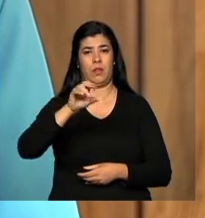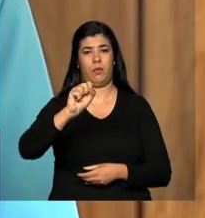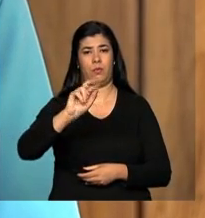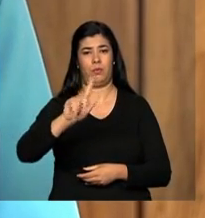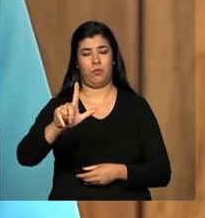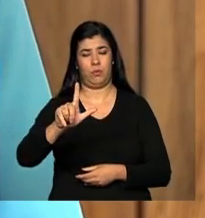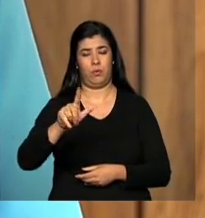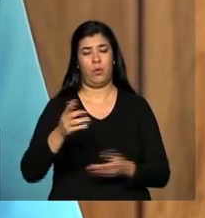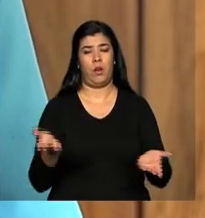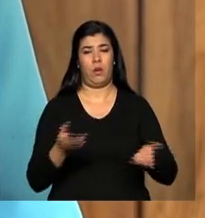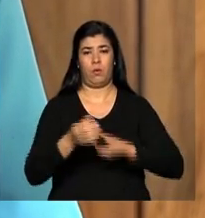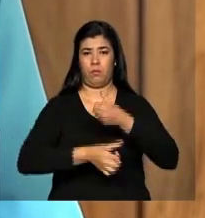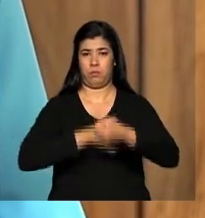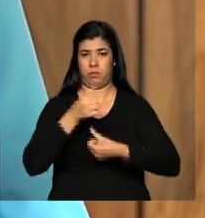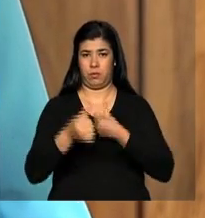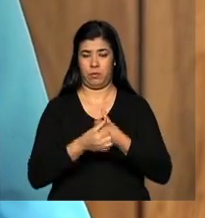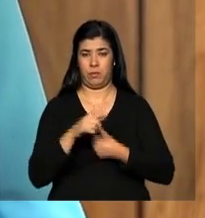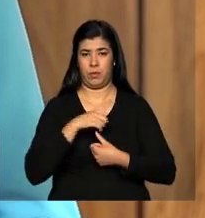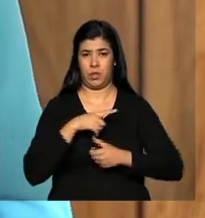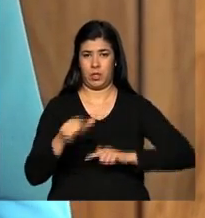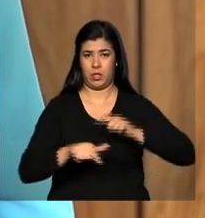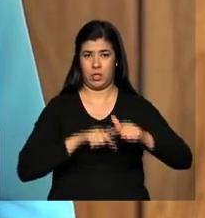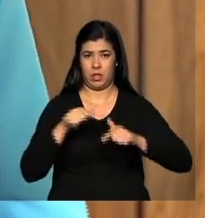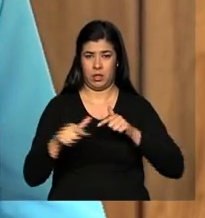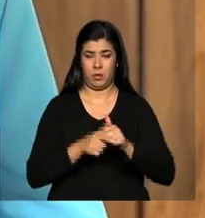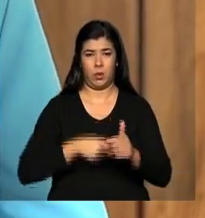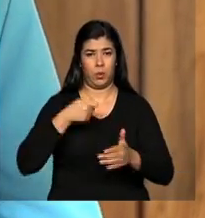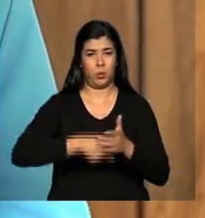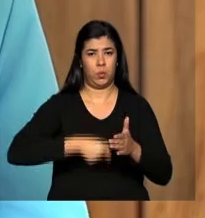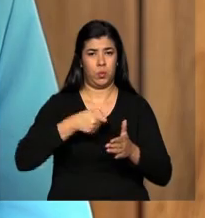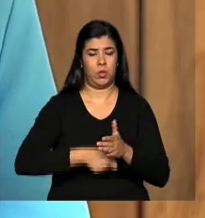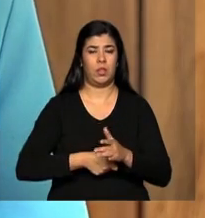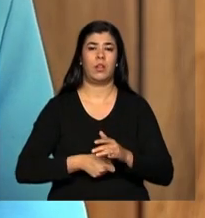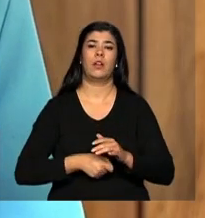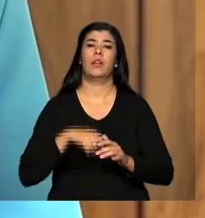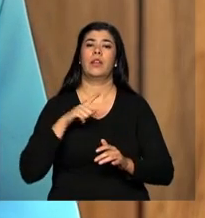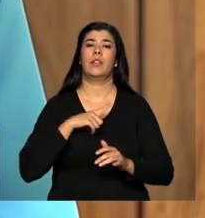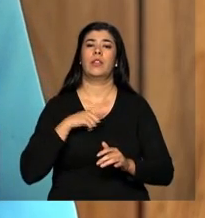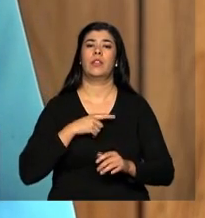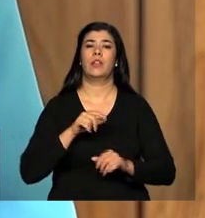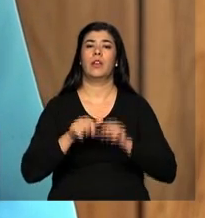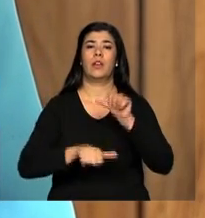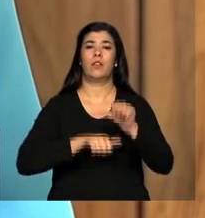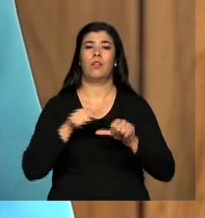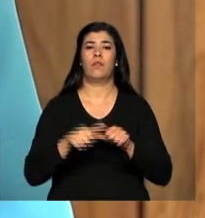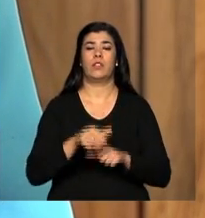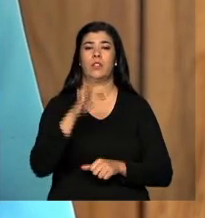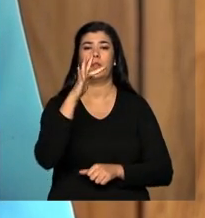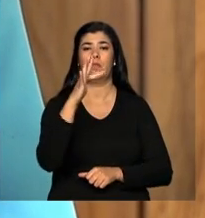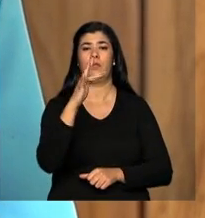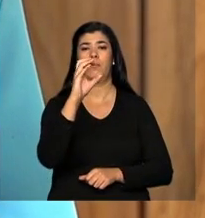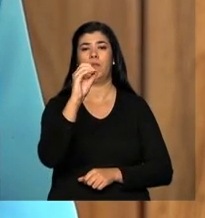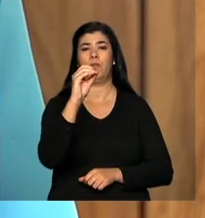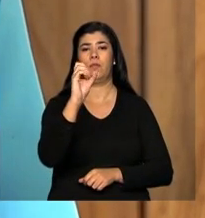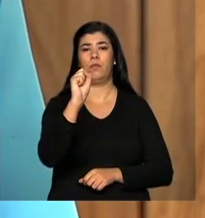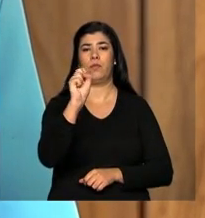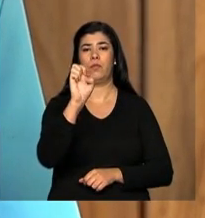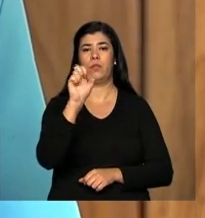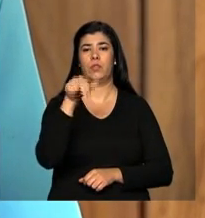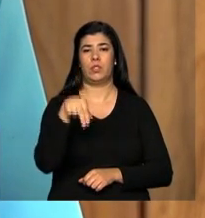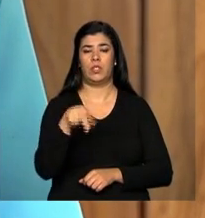Brasil, estamos trabalhando pela renovação do FOSEM, o fundo que foi tão importante